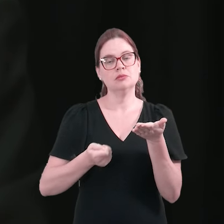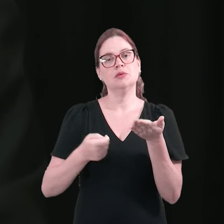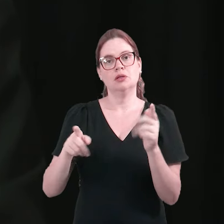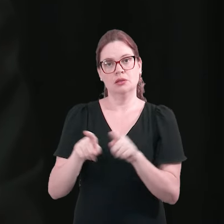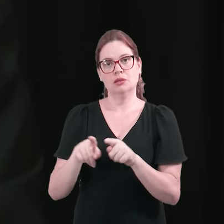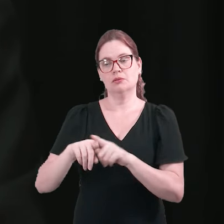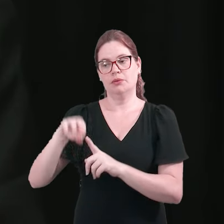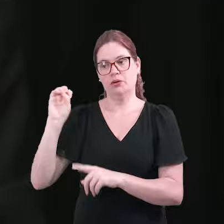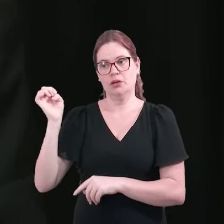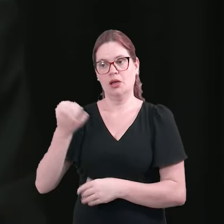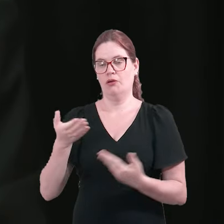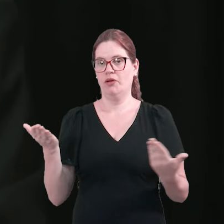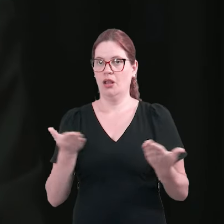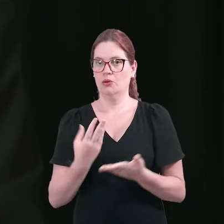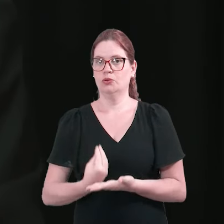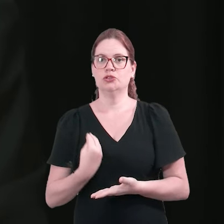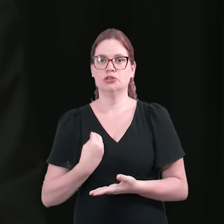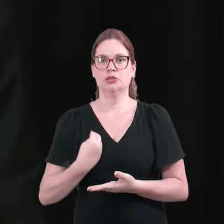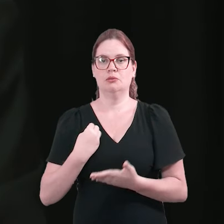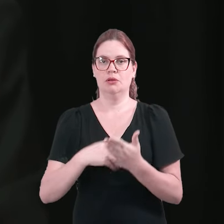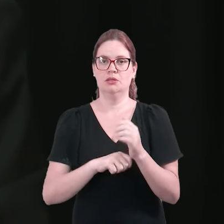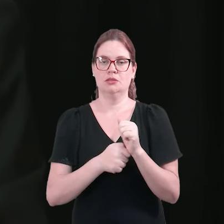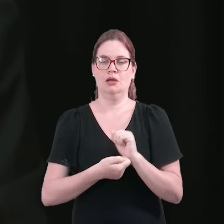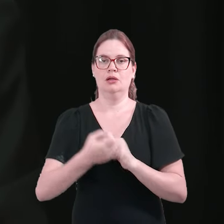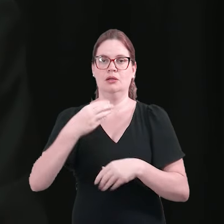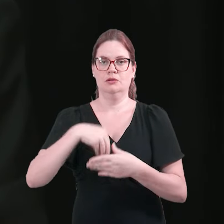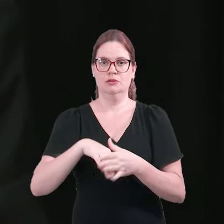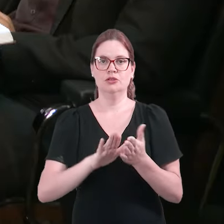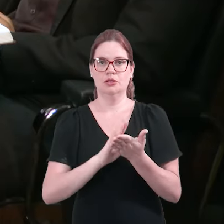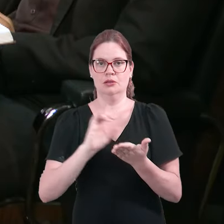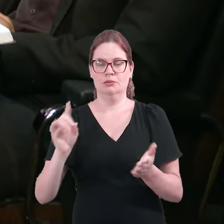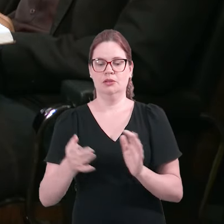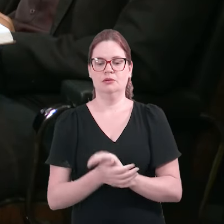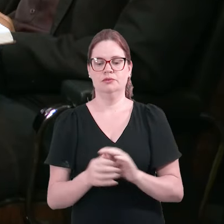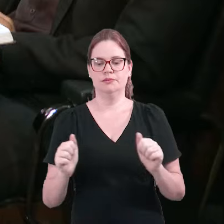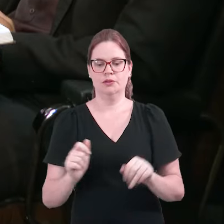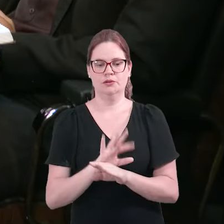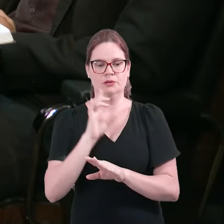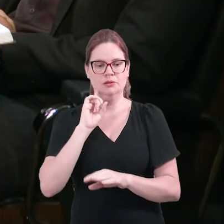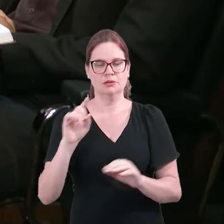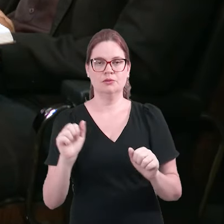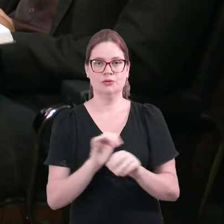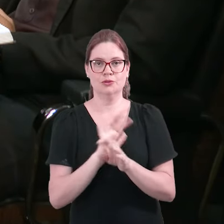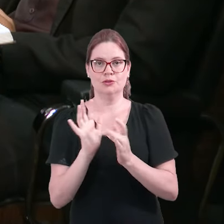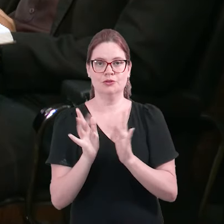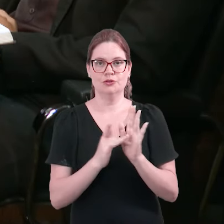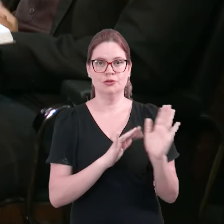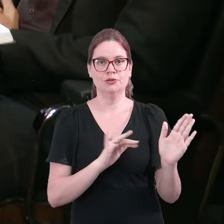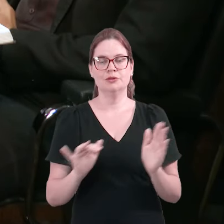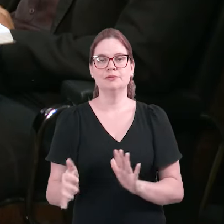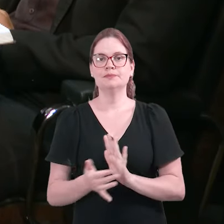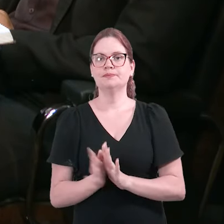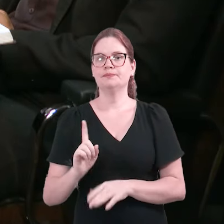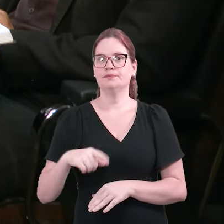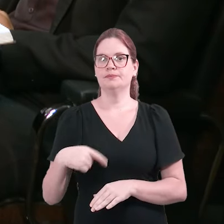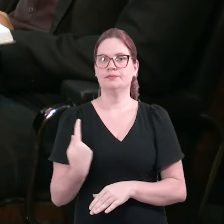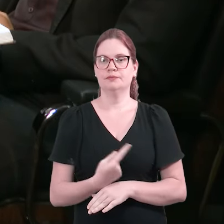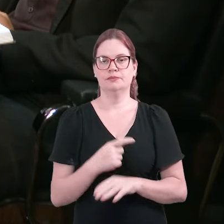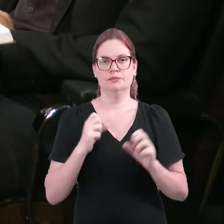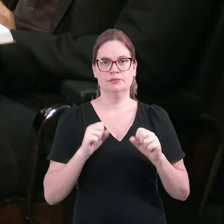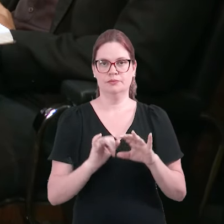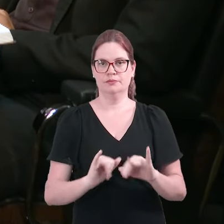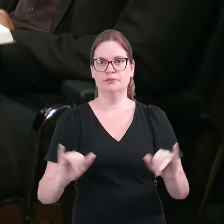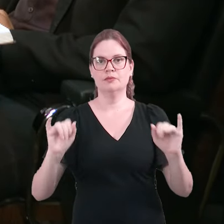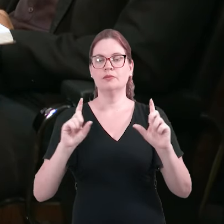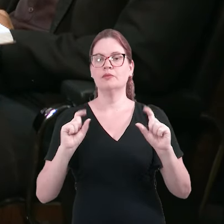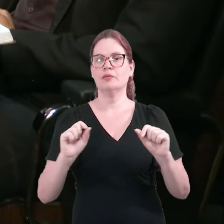é o mesmo Deus que revela ao coração do homem hoje. Glória a Deus por isso, né? Glória a Jesus. Então a gente pode dizer que a Bíblia,